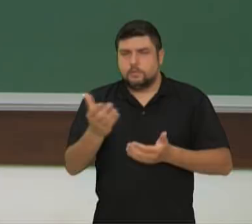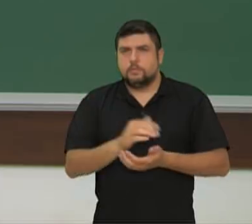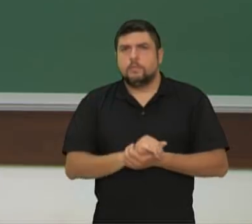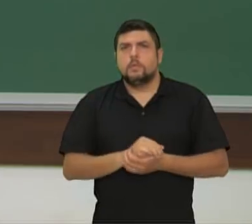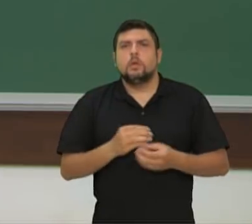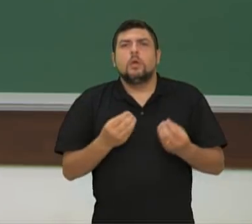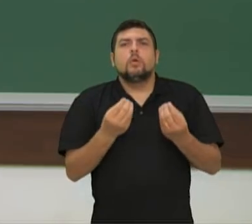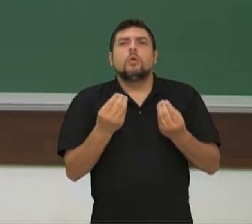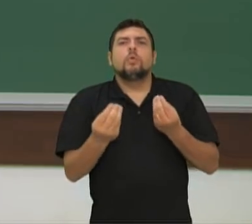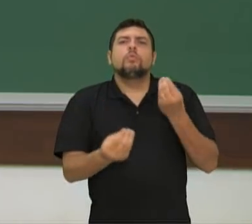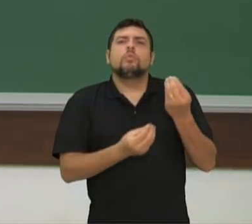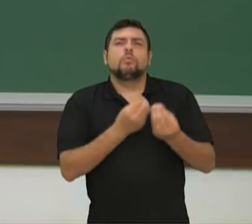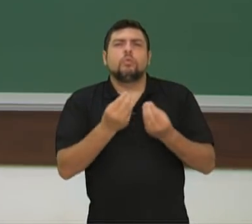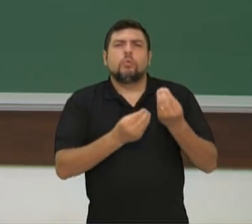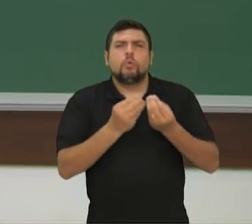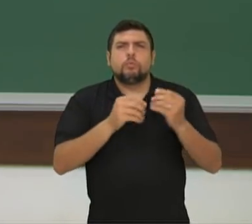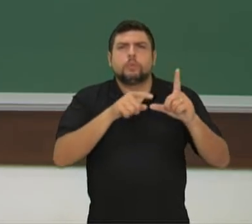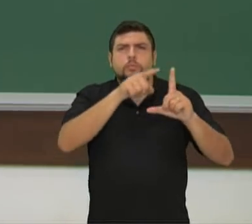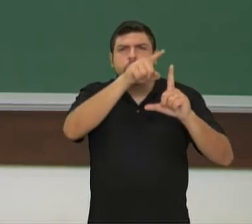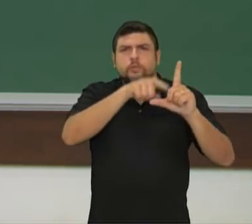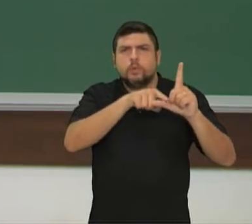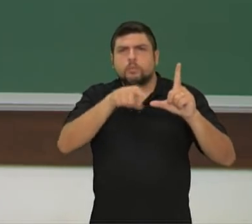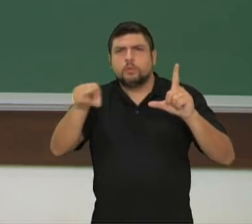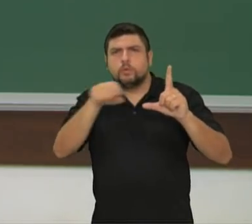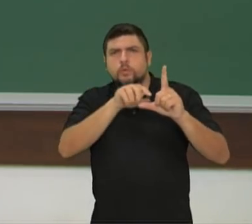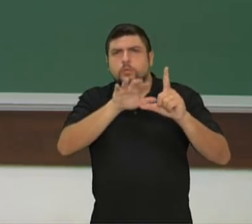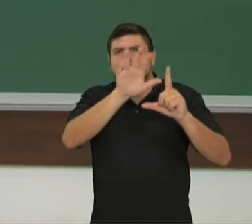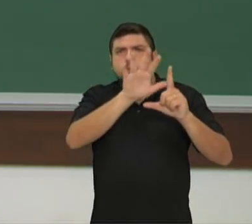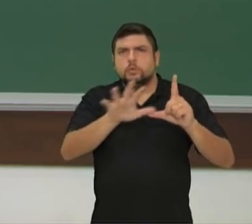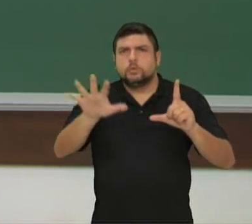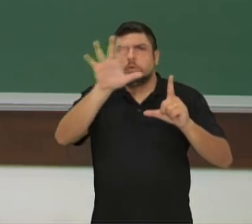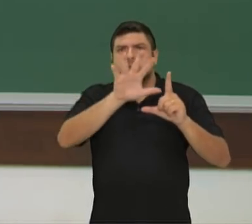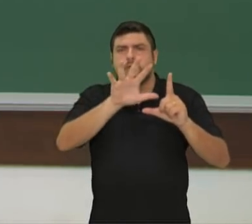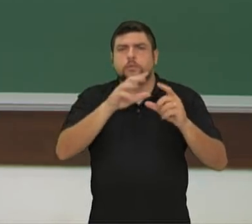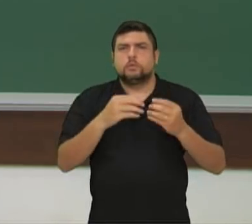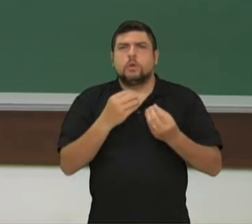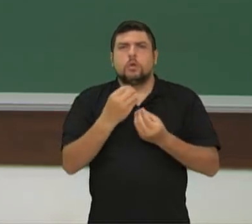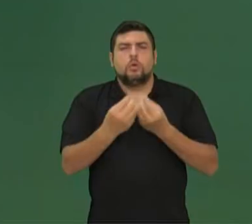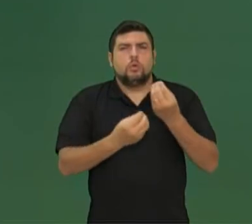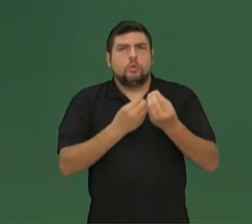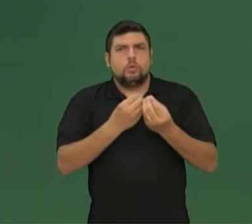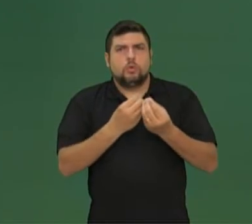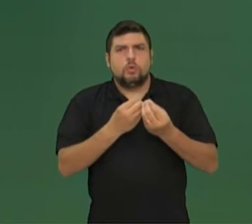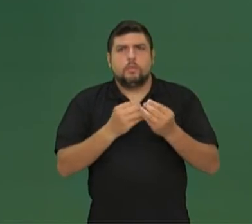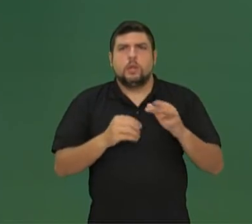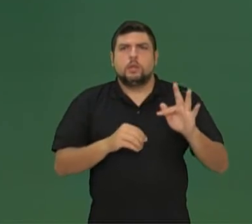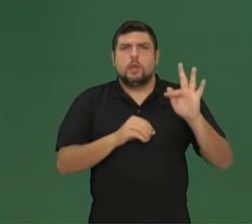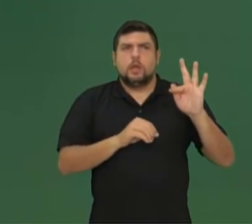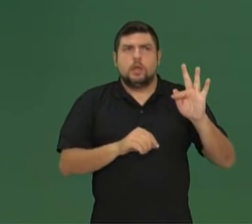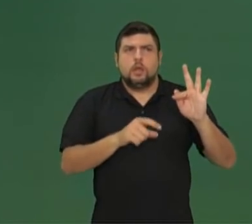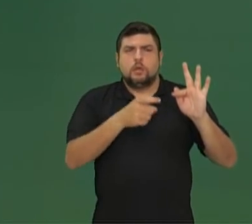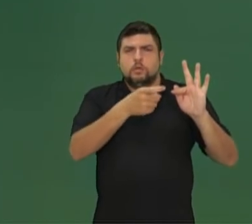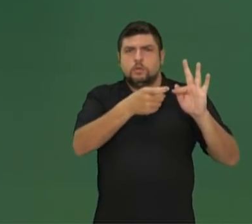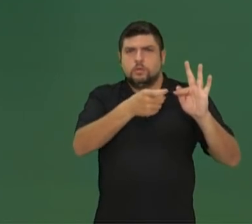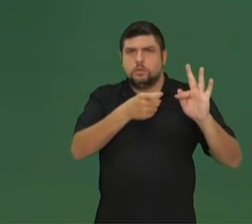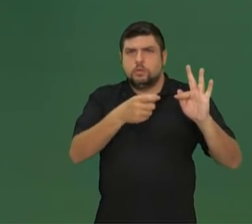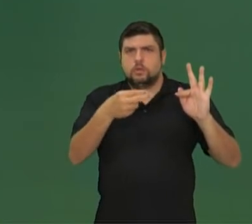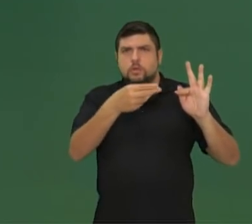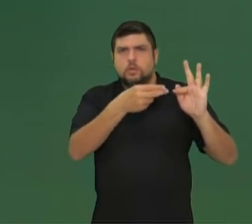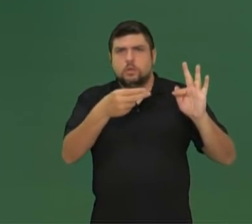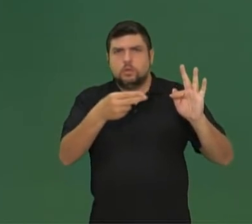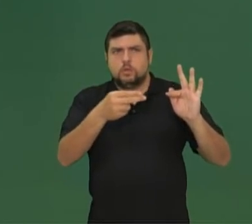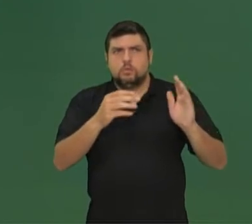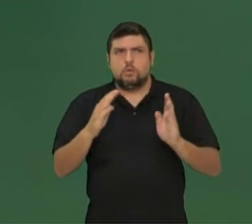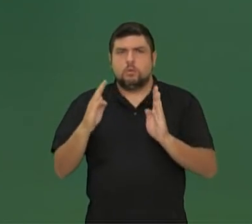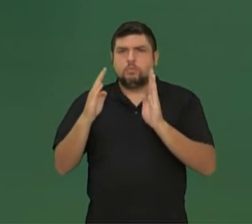Como será que vai ficar o gráfico dessa função modular? Represente o gráfico da função f de x igual ao módulo